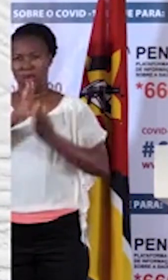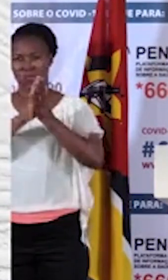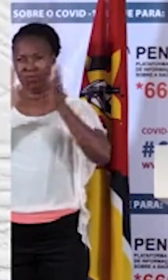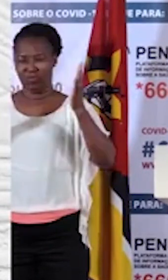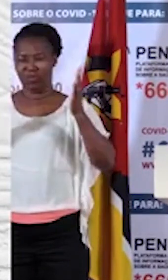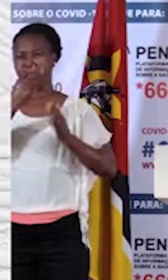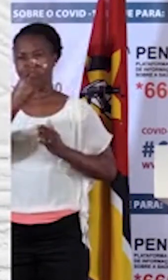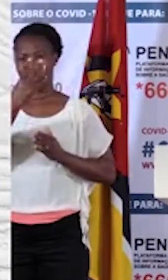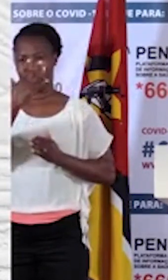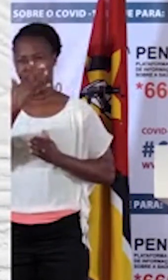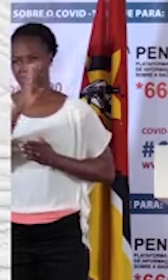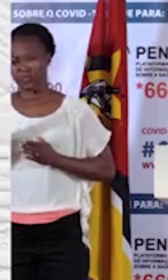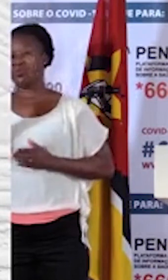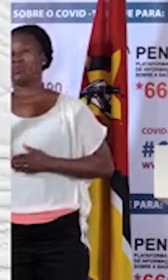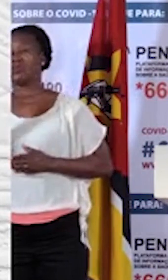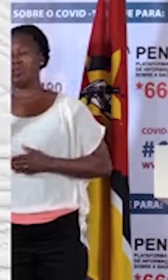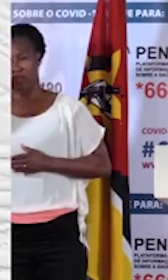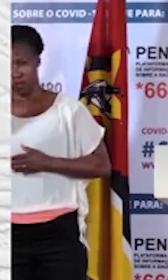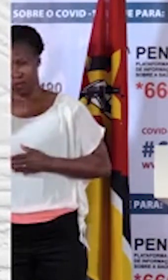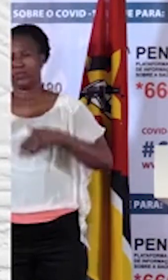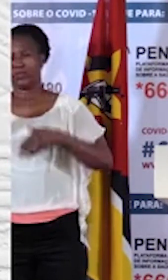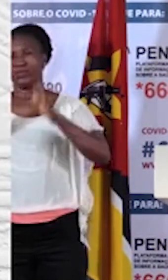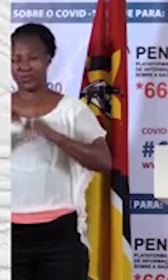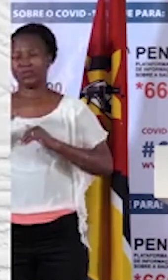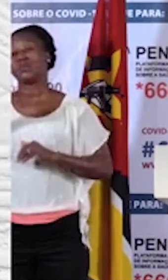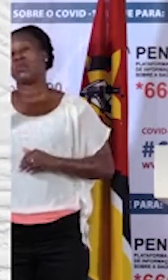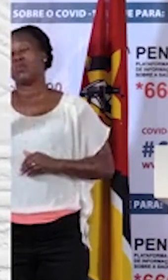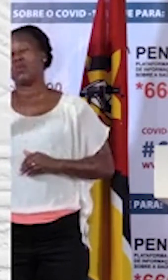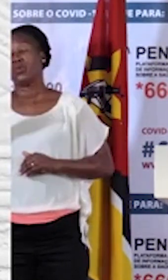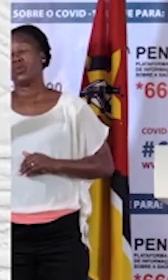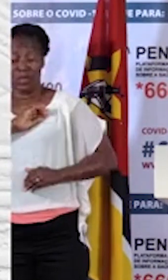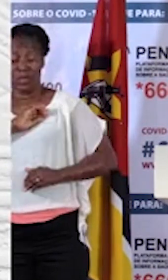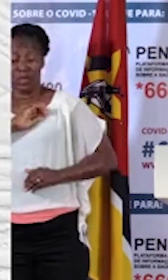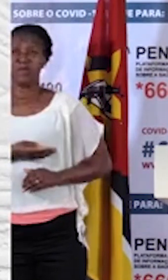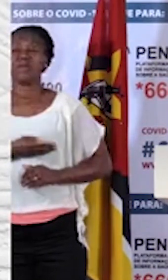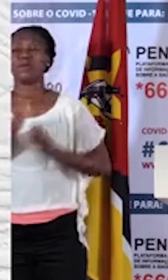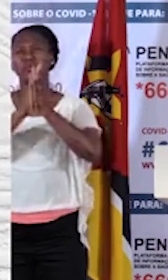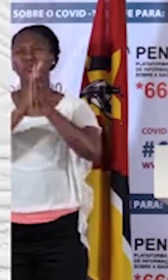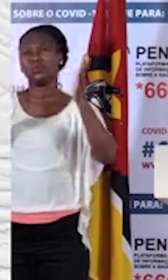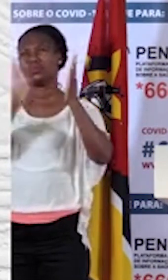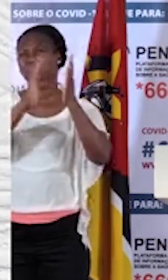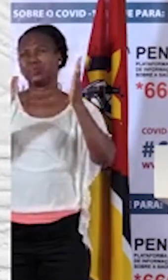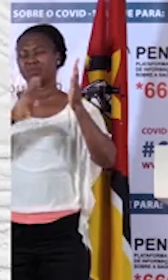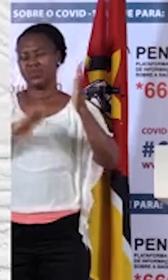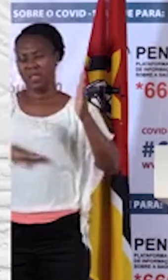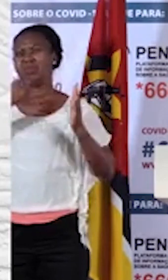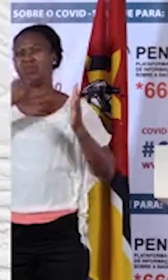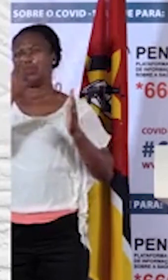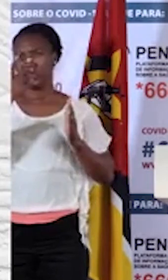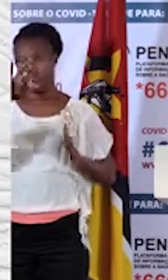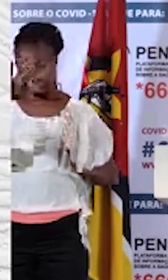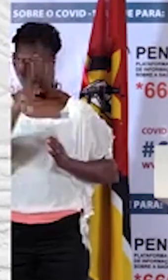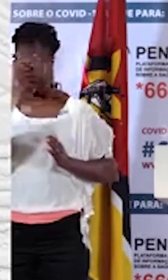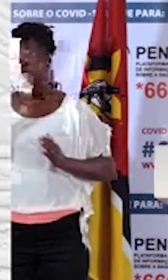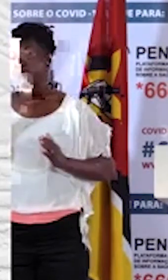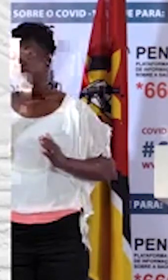idade, e o outro indivíduo de sexo feminino, na faixa etária de 25 a 34 anos